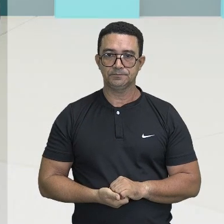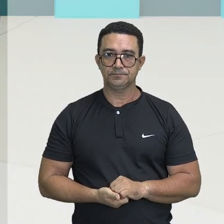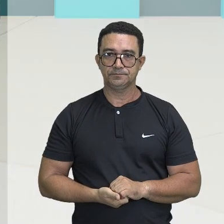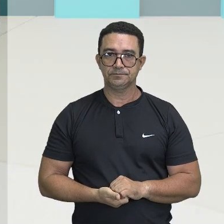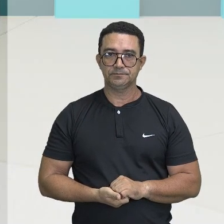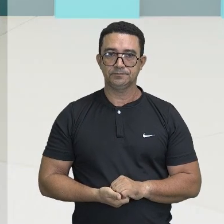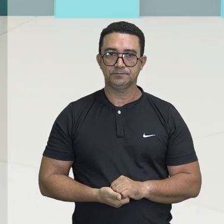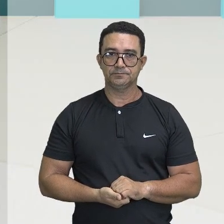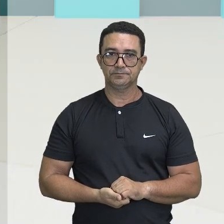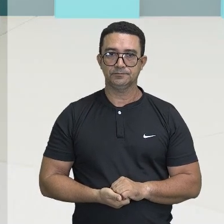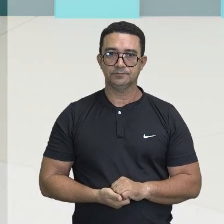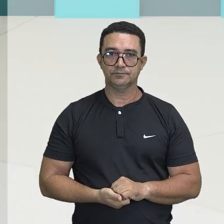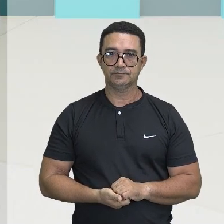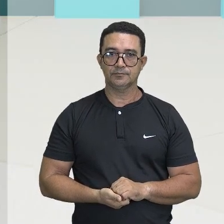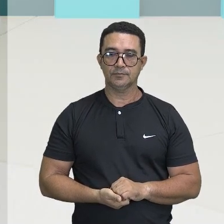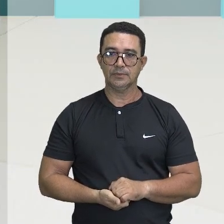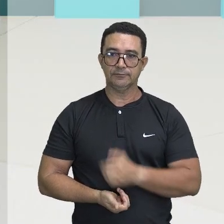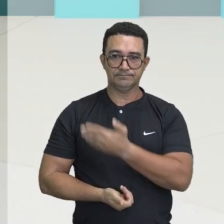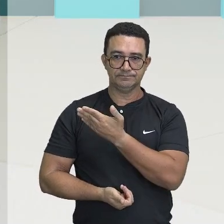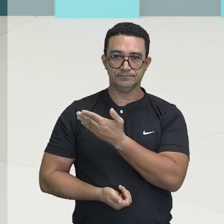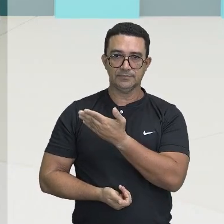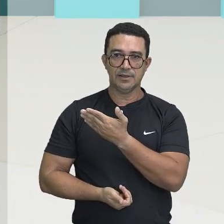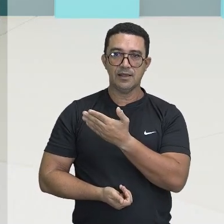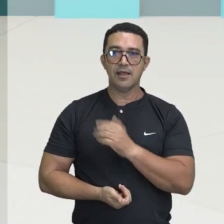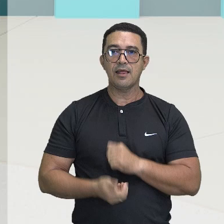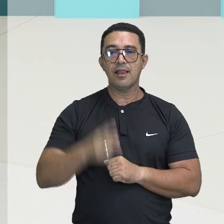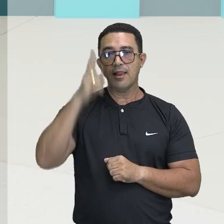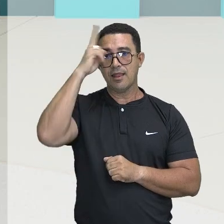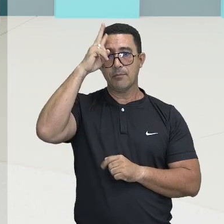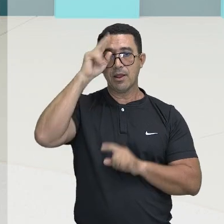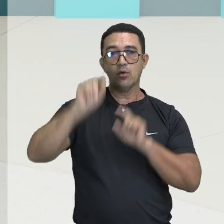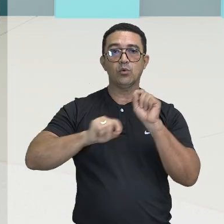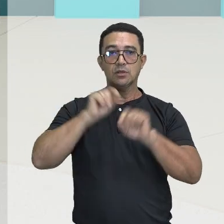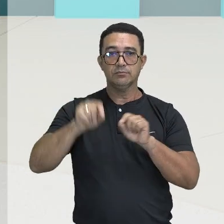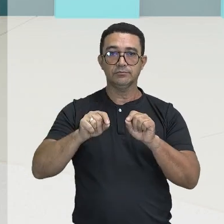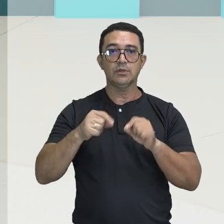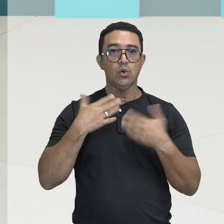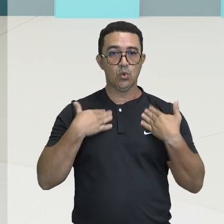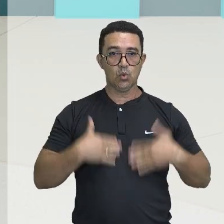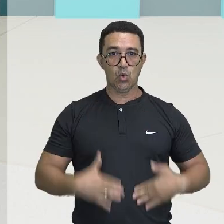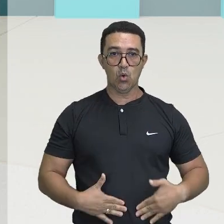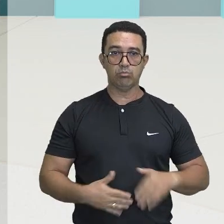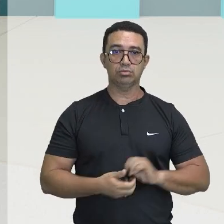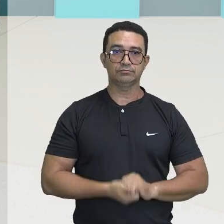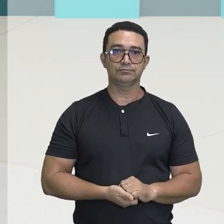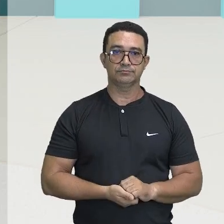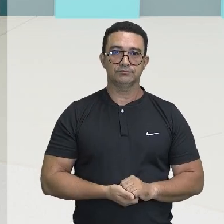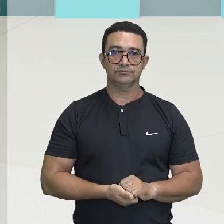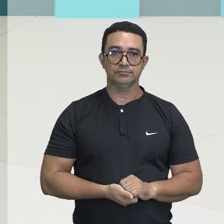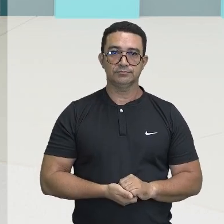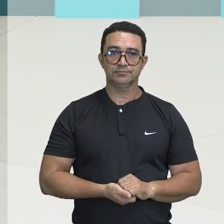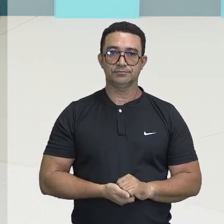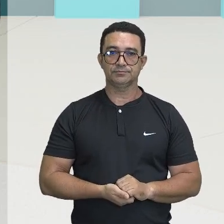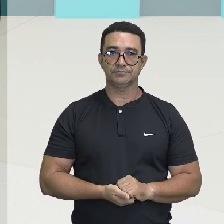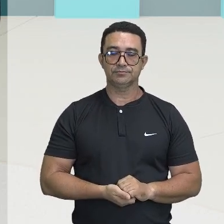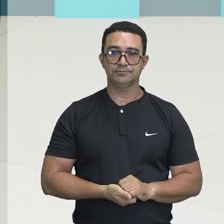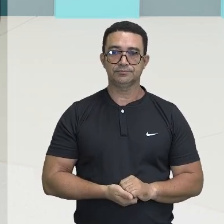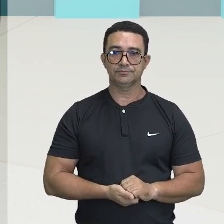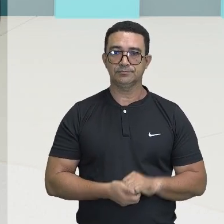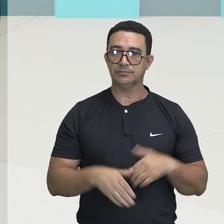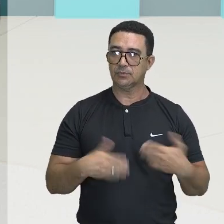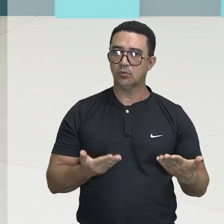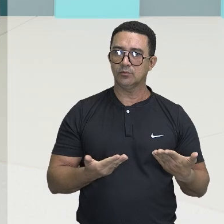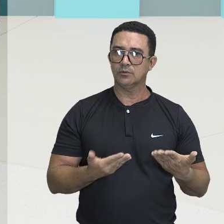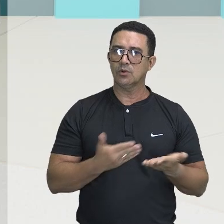conteúdo. Passamos agora a relembrar sobre a questão do corpo. Quando falamos dessa questão do corpo,